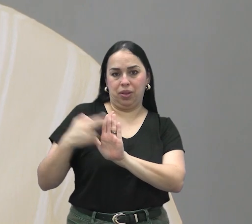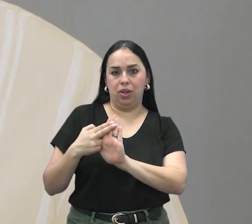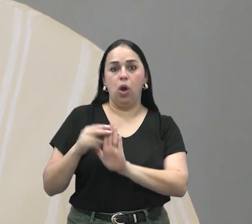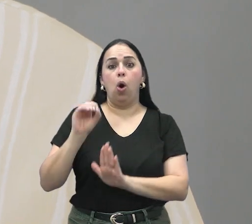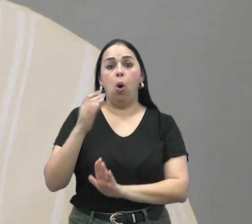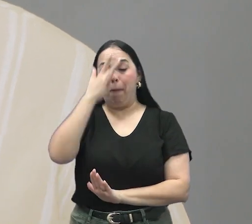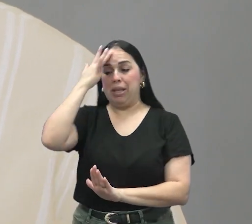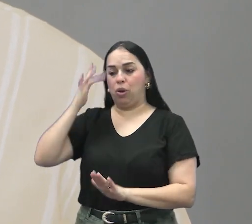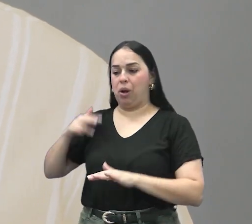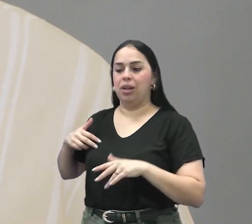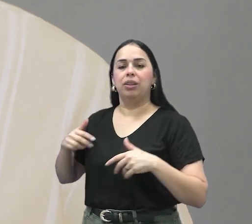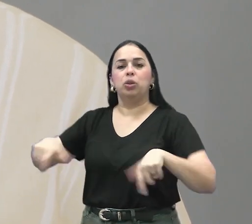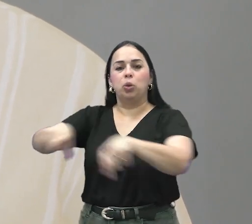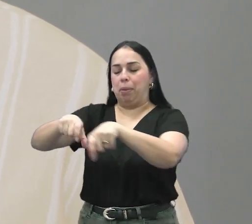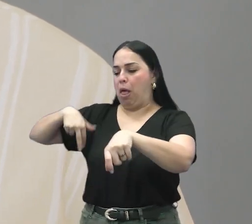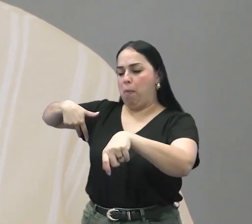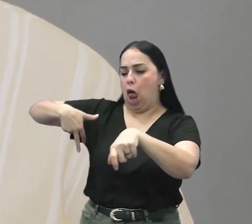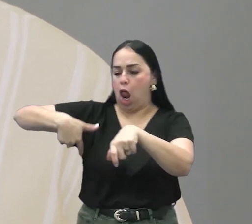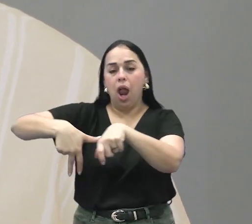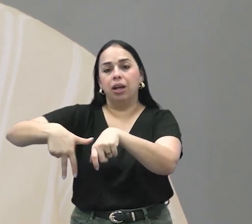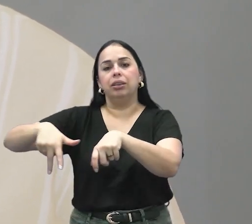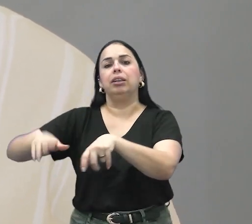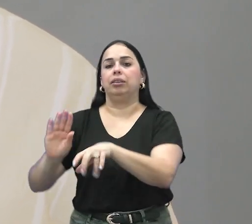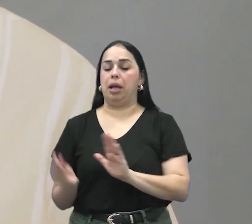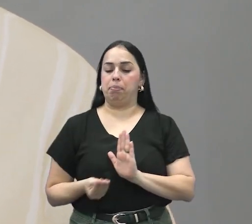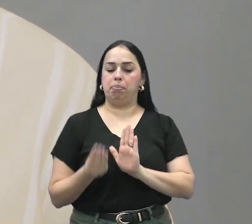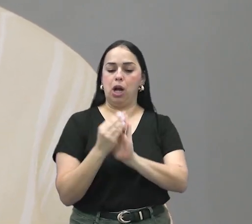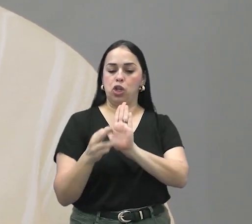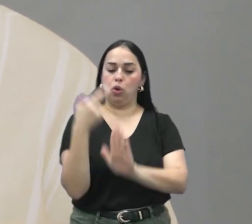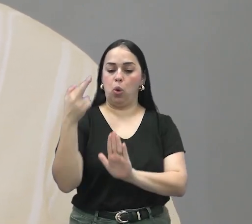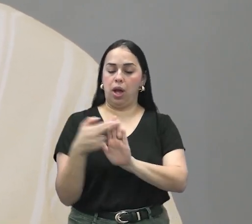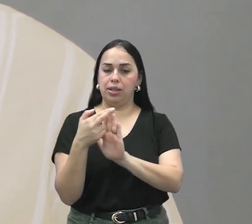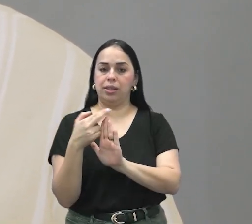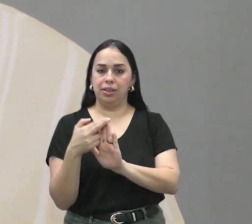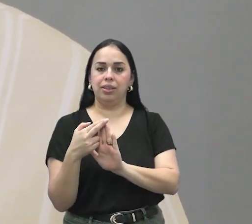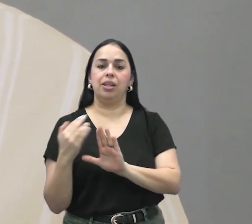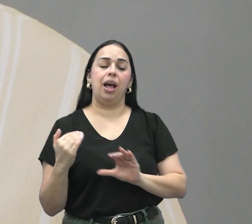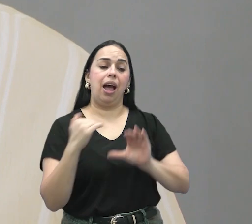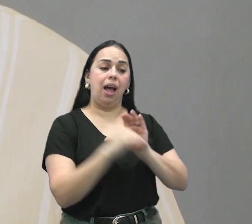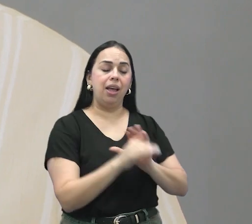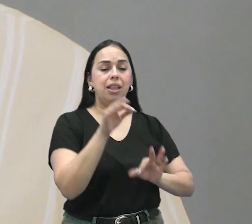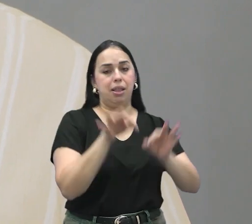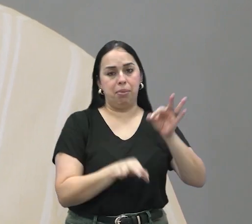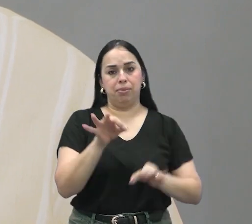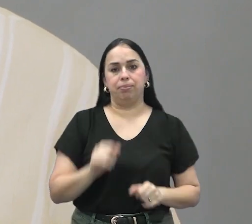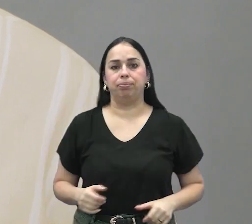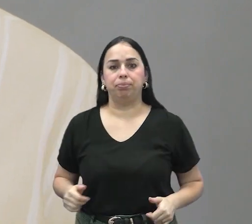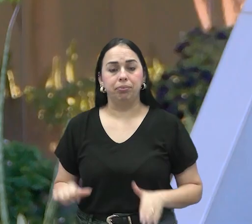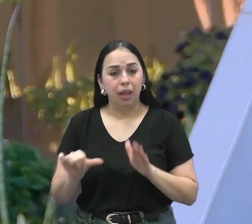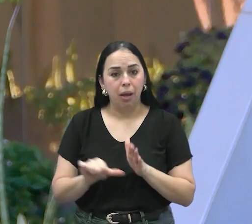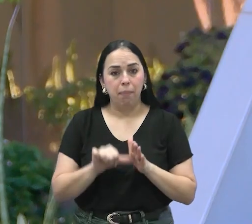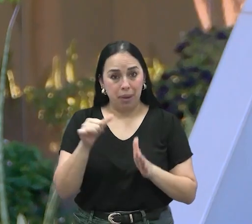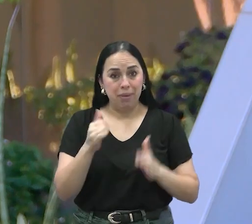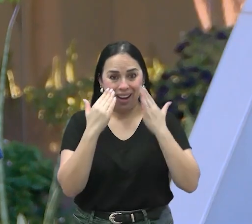Alguém invadiu o campo, isso tudo vai para relatório e vem para dentro da das citações de relatório para a junta e aí passa por